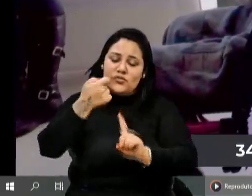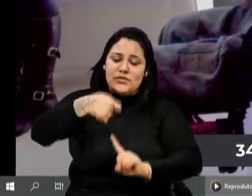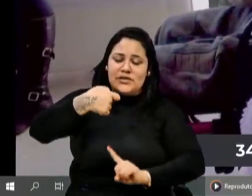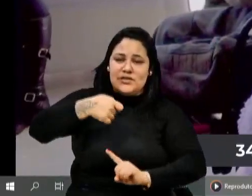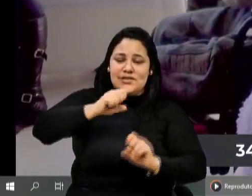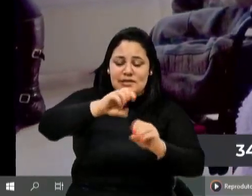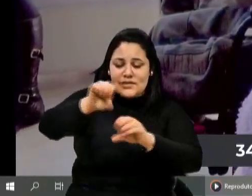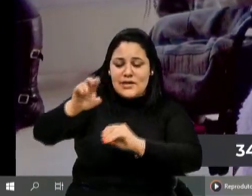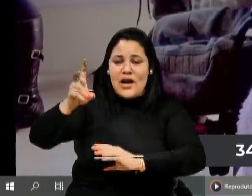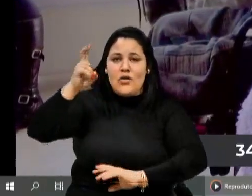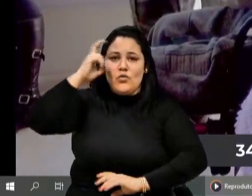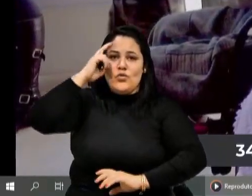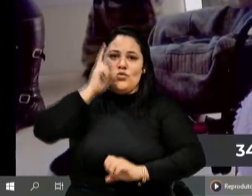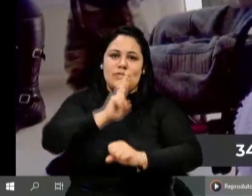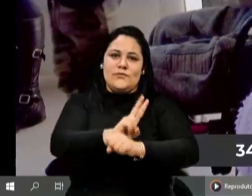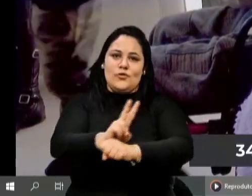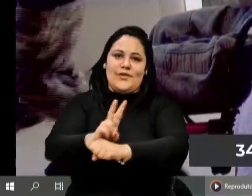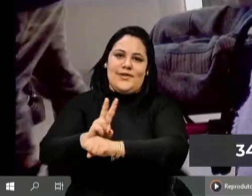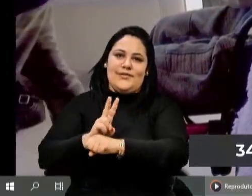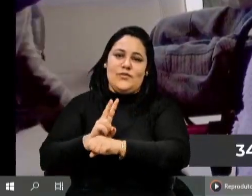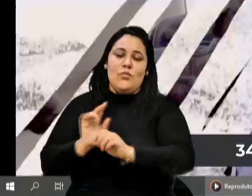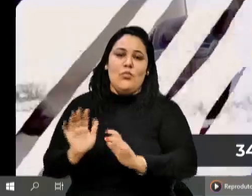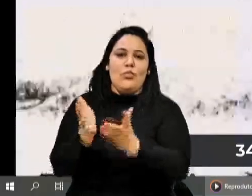e desse cuidado,